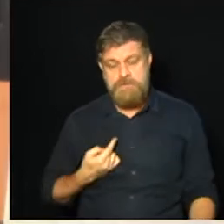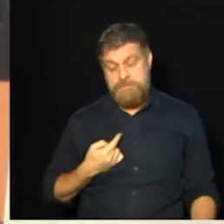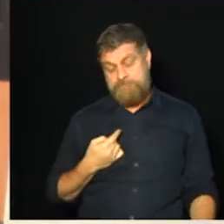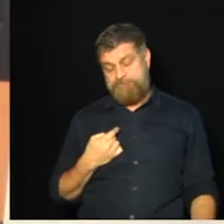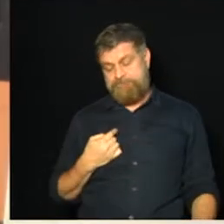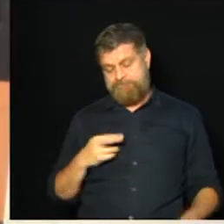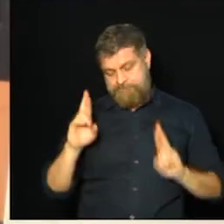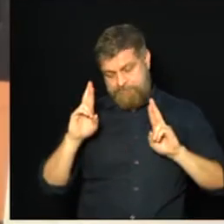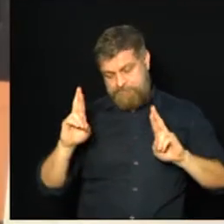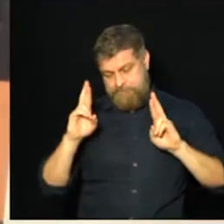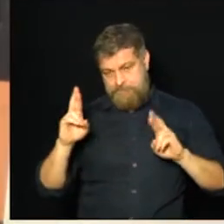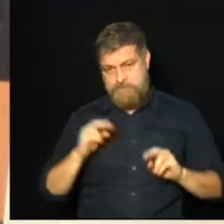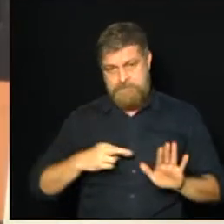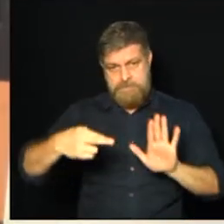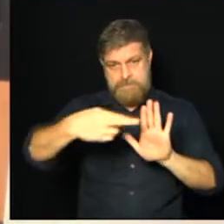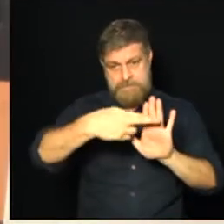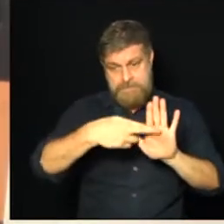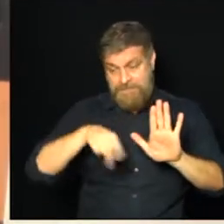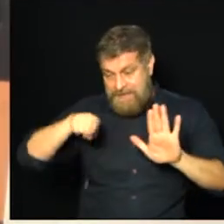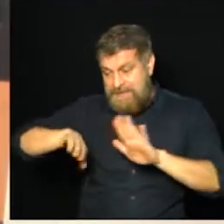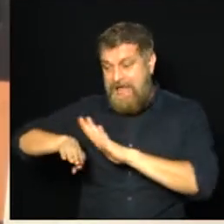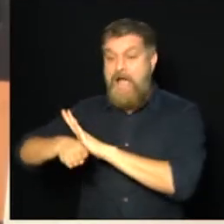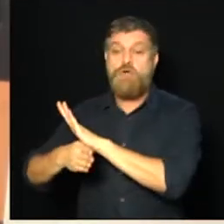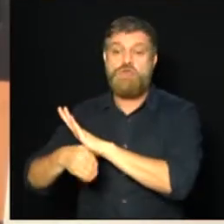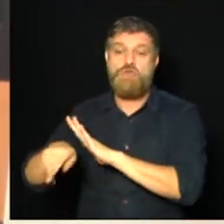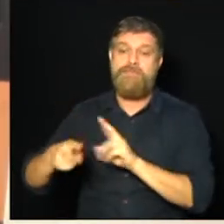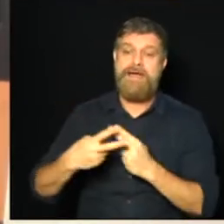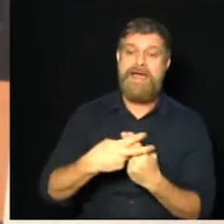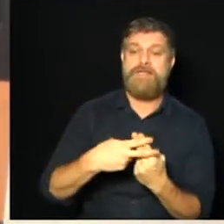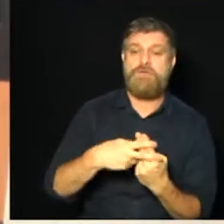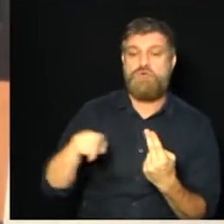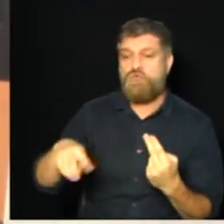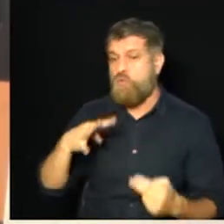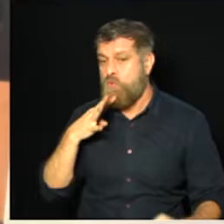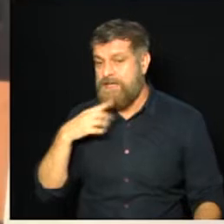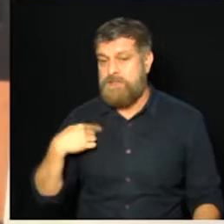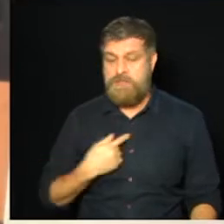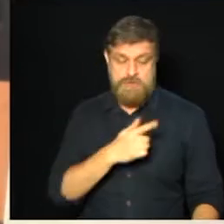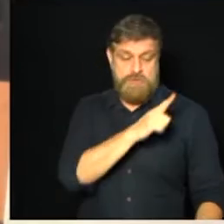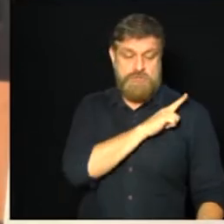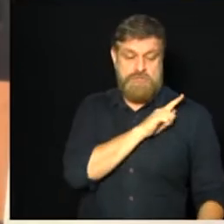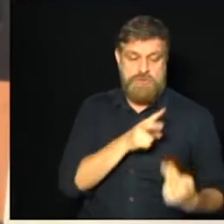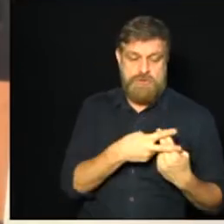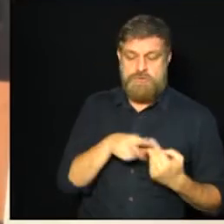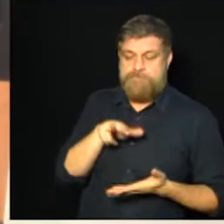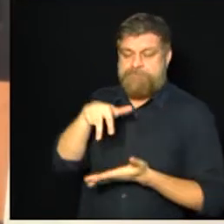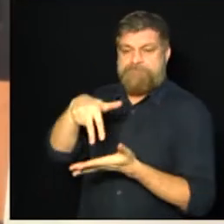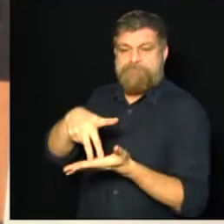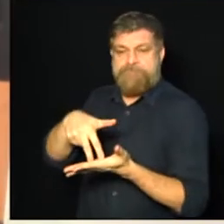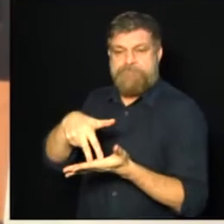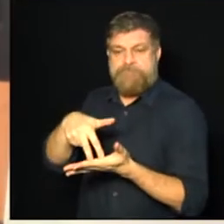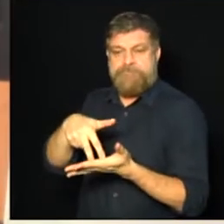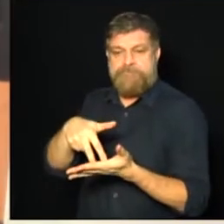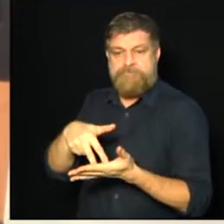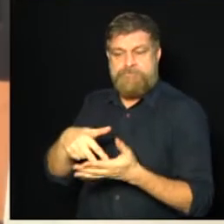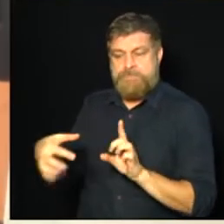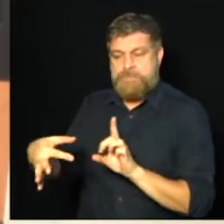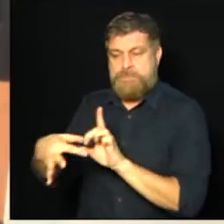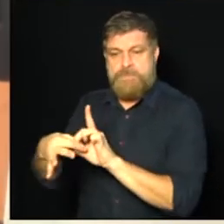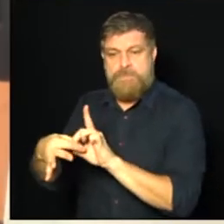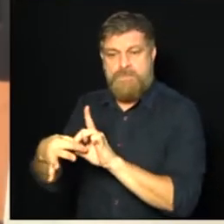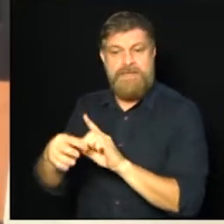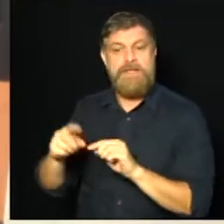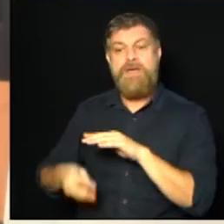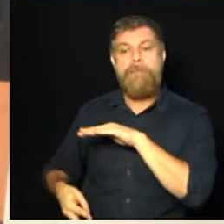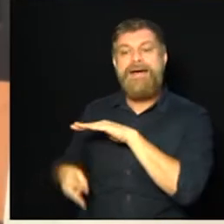essa, dentro das conformidades, porque ela está acostumada com as diretrizes do SUS. Vai ter o nosso gestor SUS lá dentro. Então, não é uma